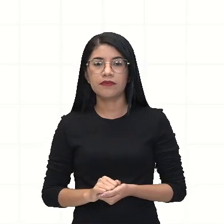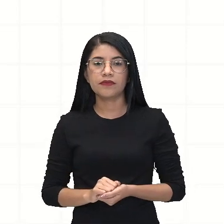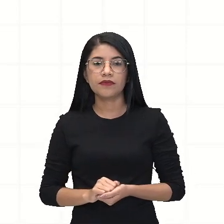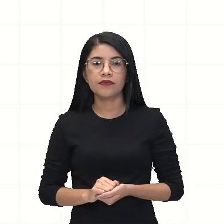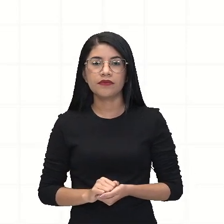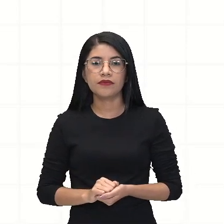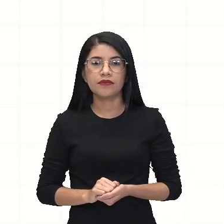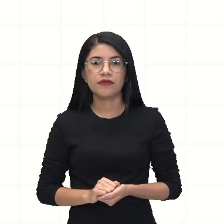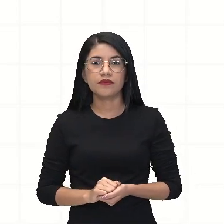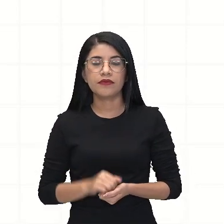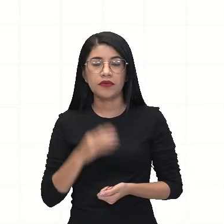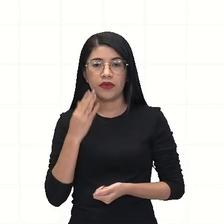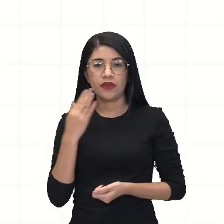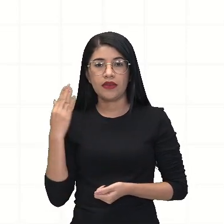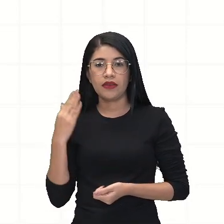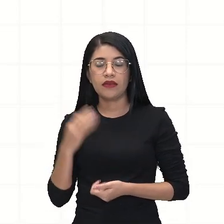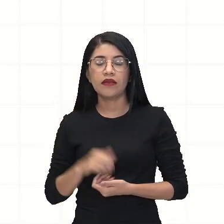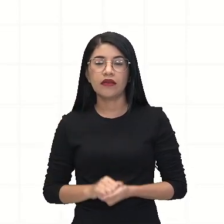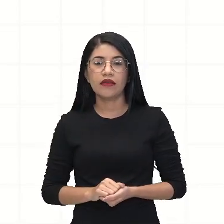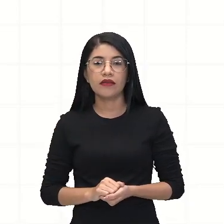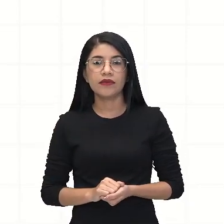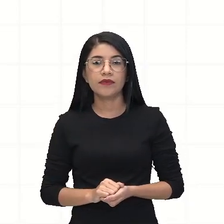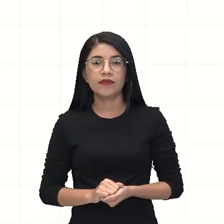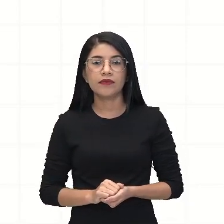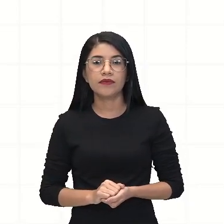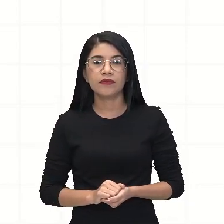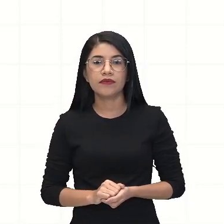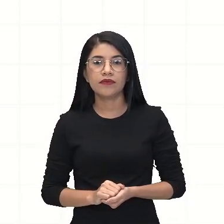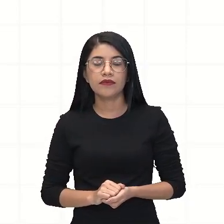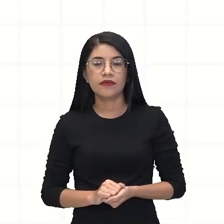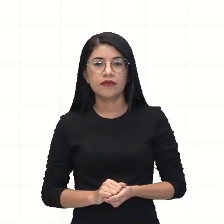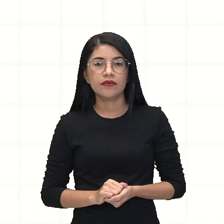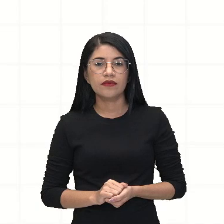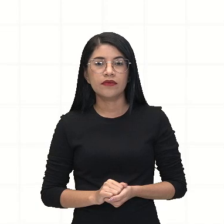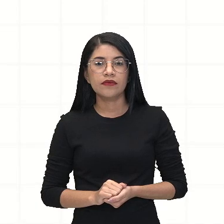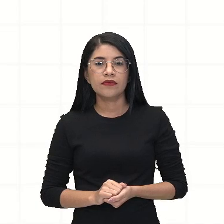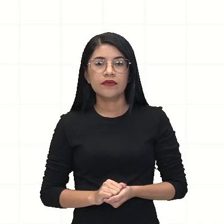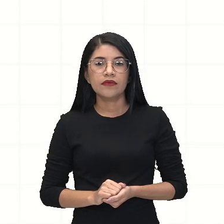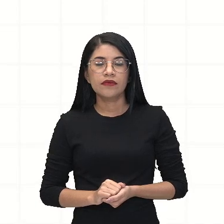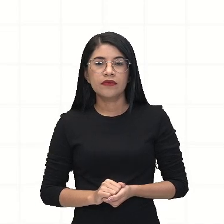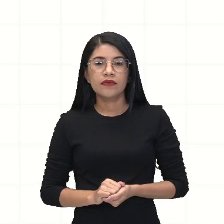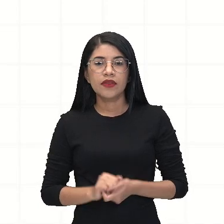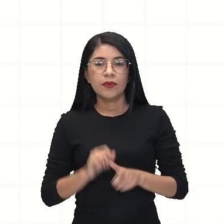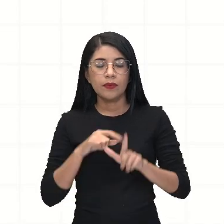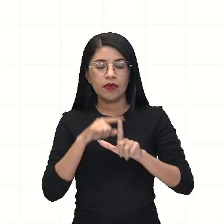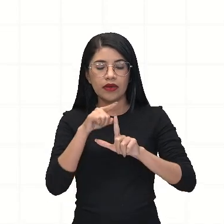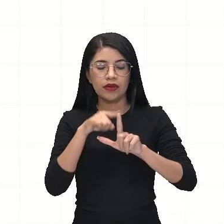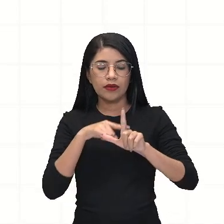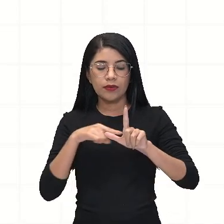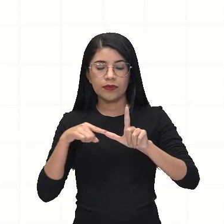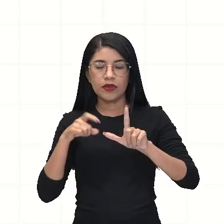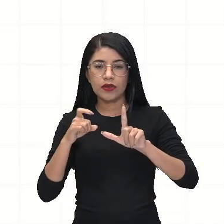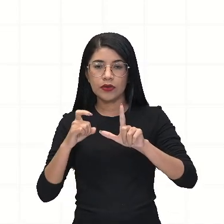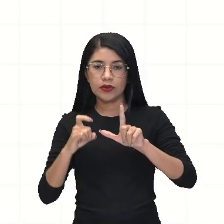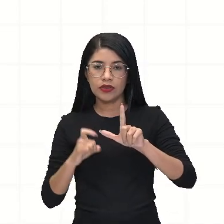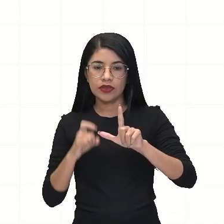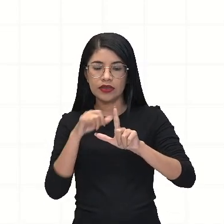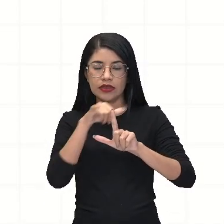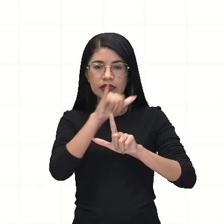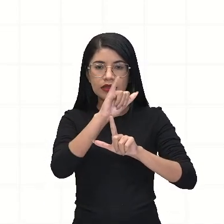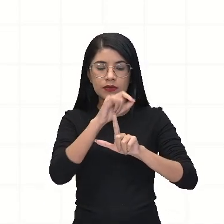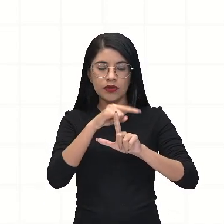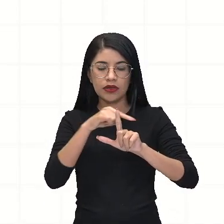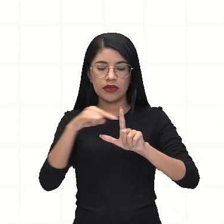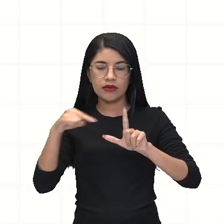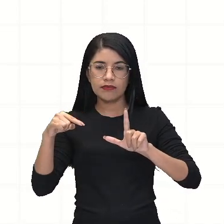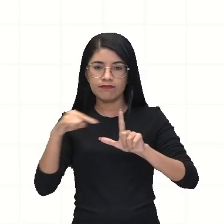x. Essa aqui é a reta e aqui é o x. Então, o gráfico de uma função constante sempre vai ser assim, a gente